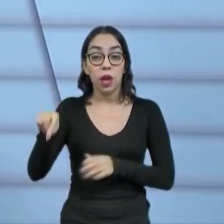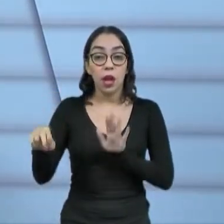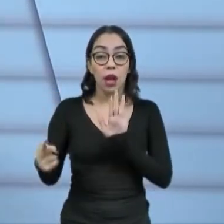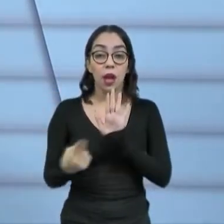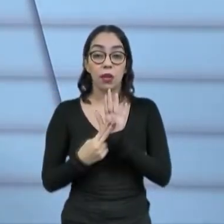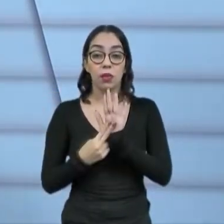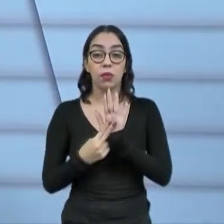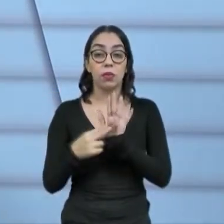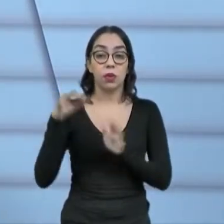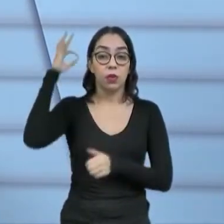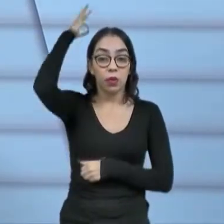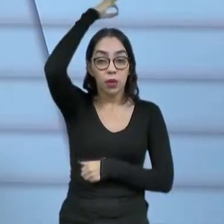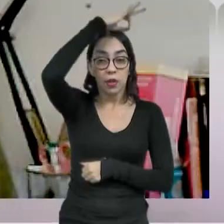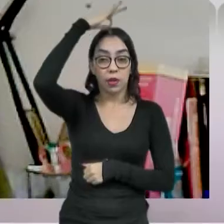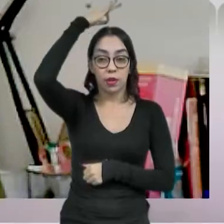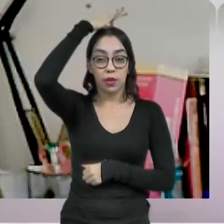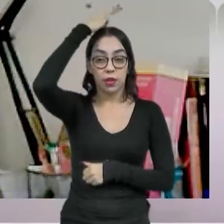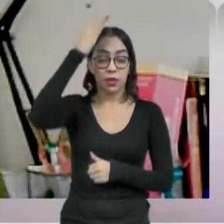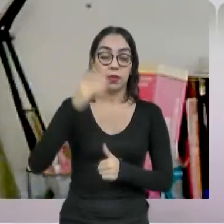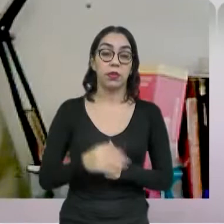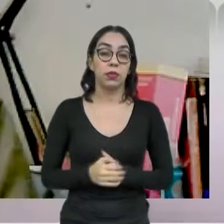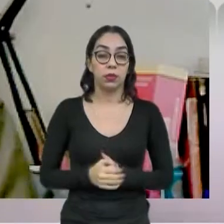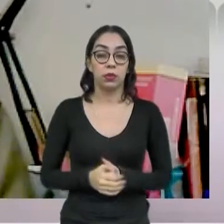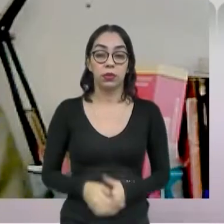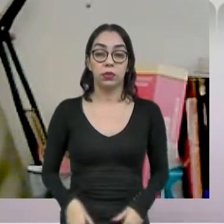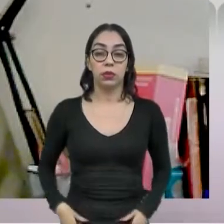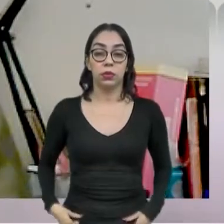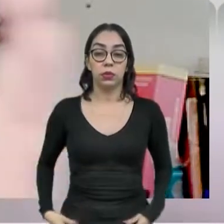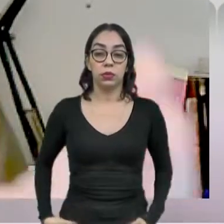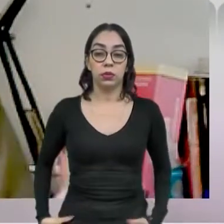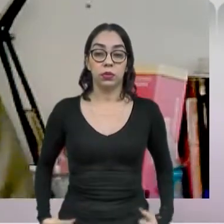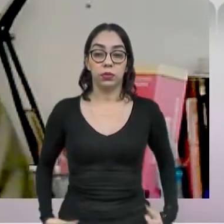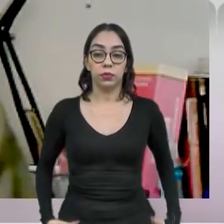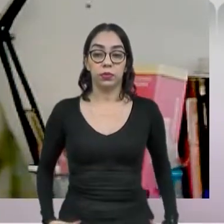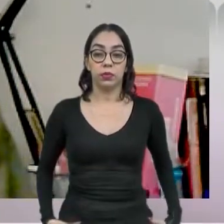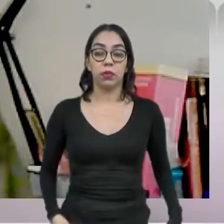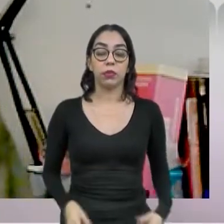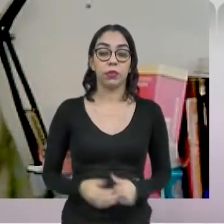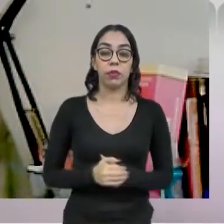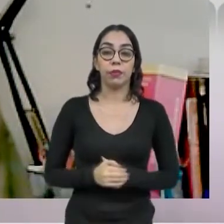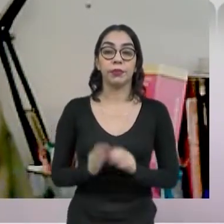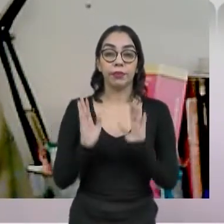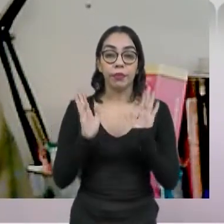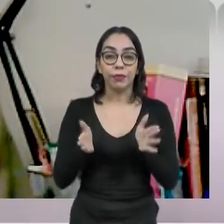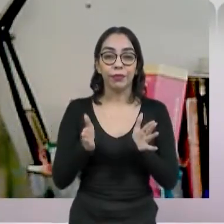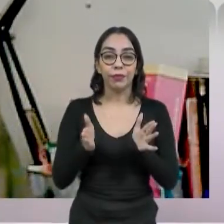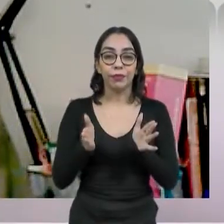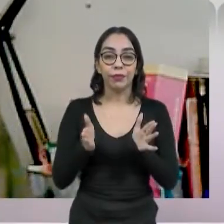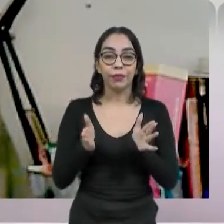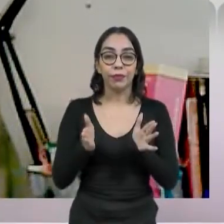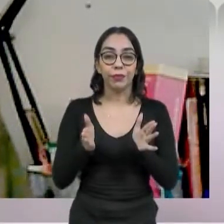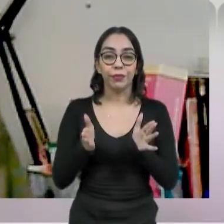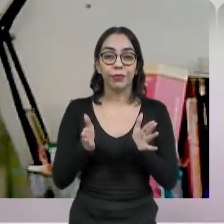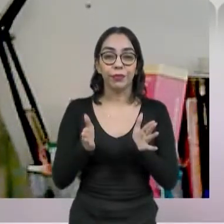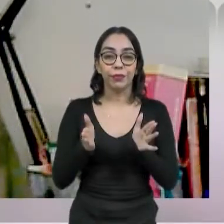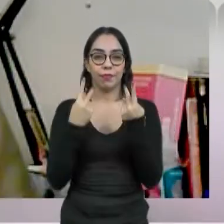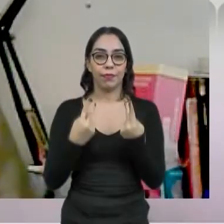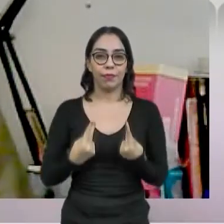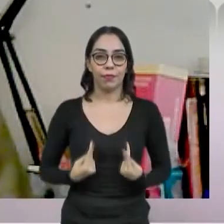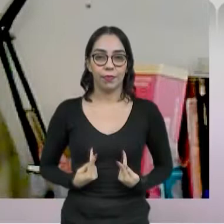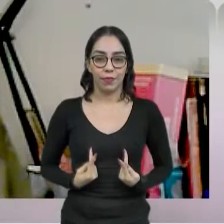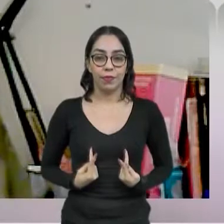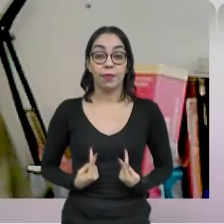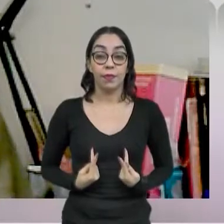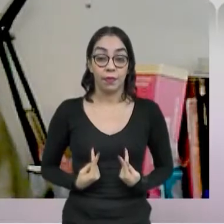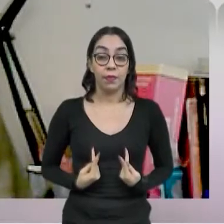era o Padre Cícero, Lira Neto? É isso, Renato. Como todos os seres humanos, eu